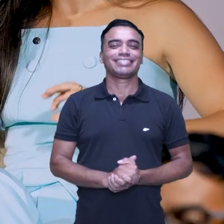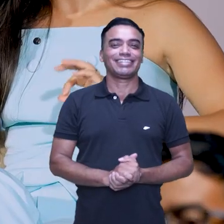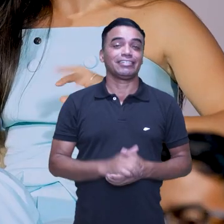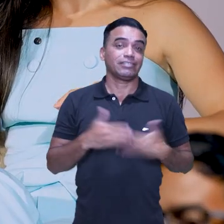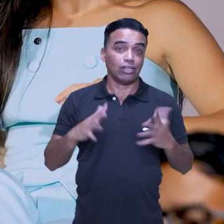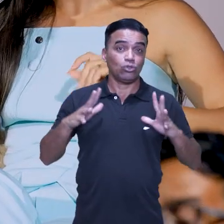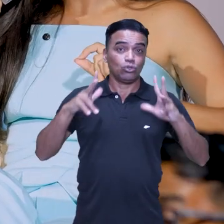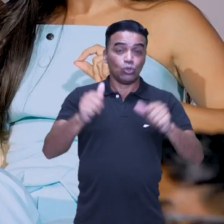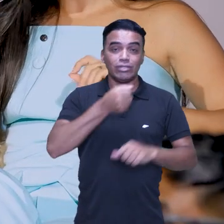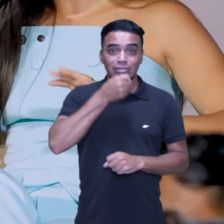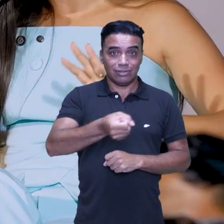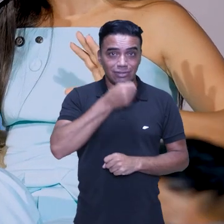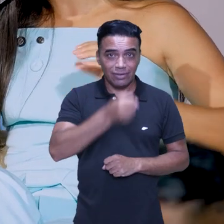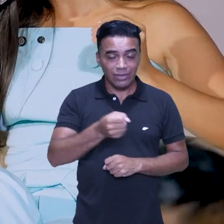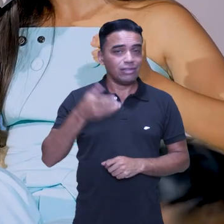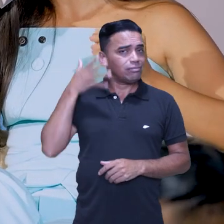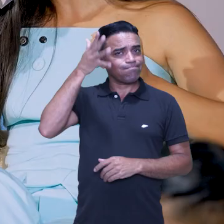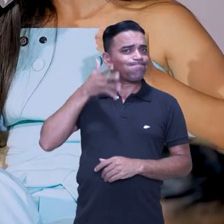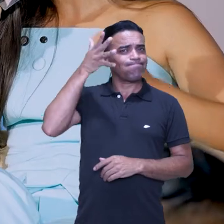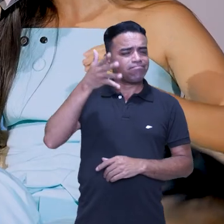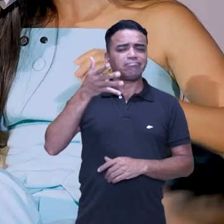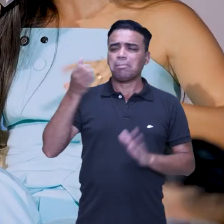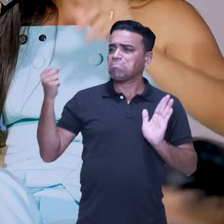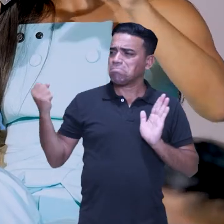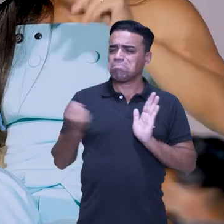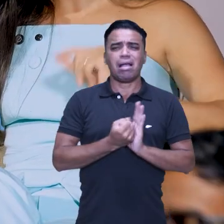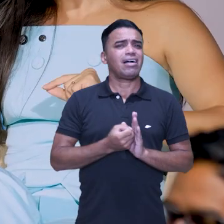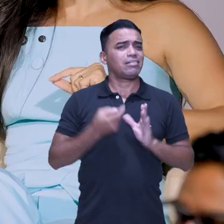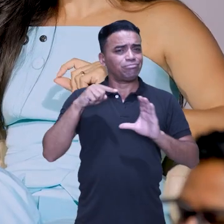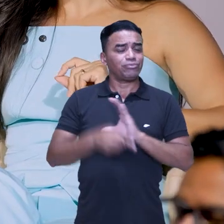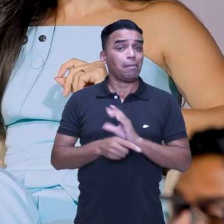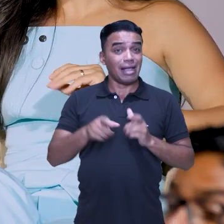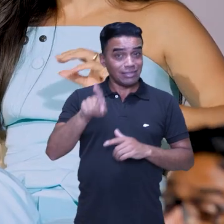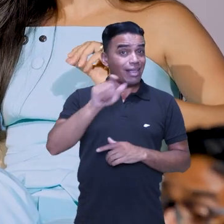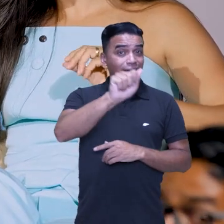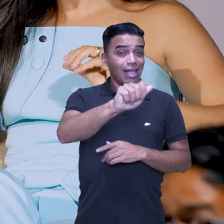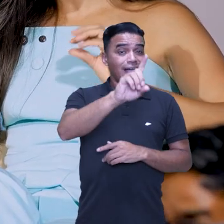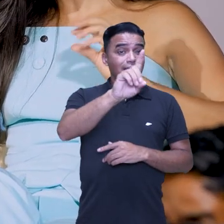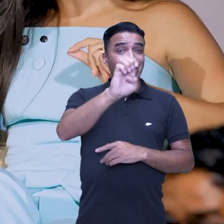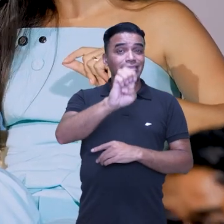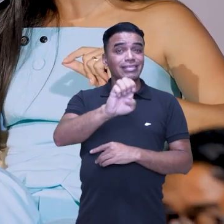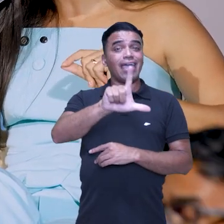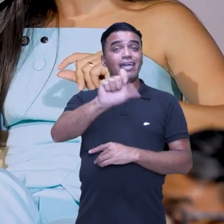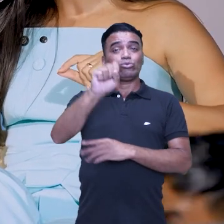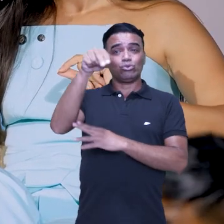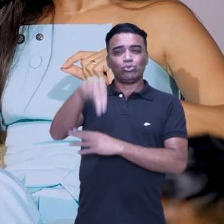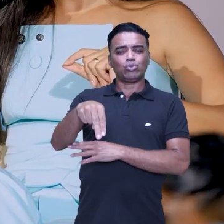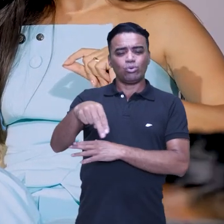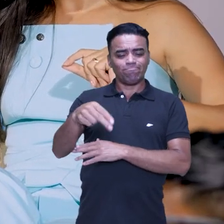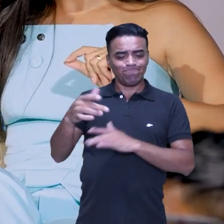E todas as entrevistas, todas as falas, elas foram muito marcantes, mas uma fala do Adelson, ela me tocou